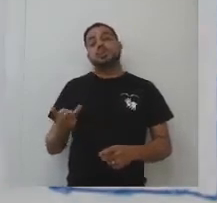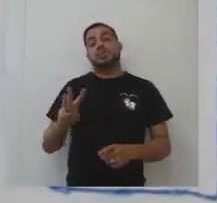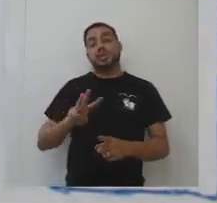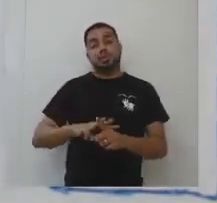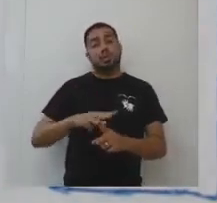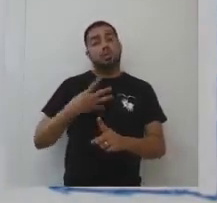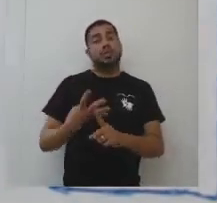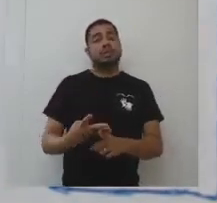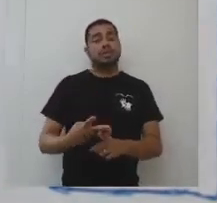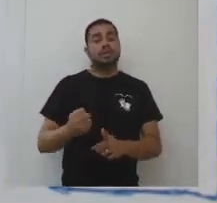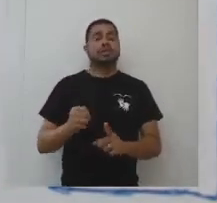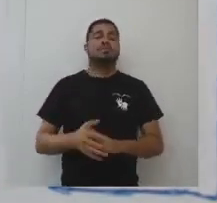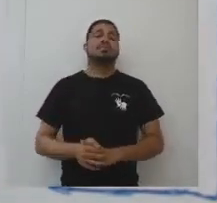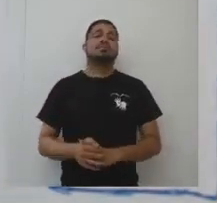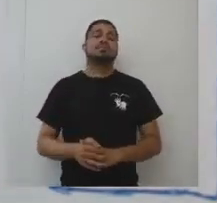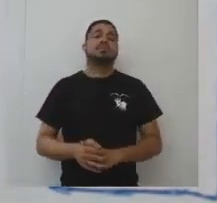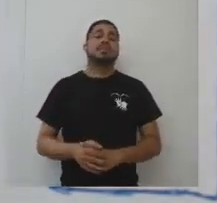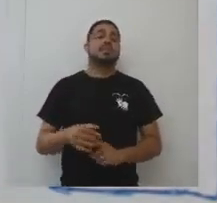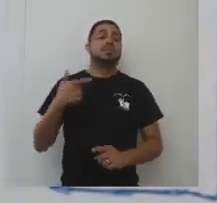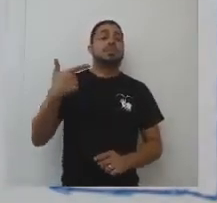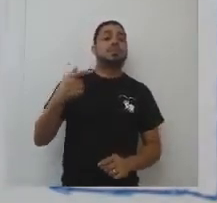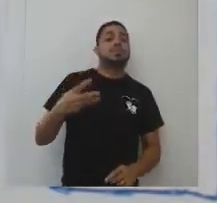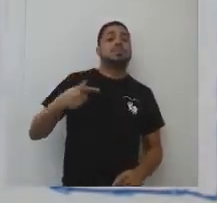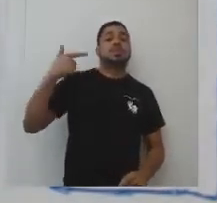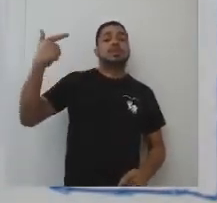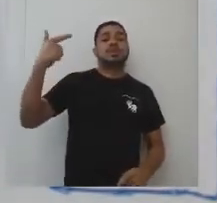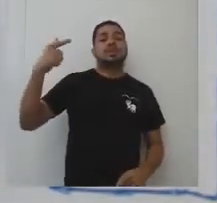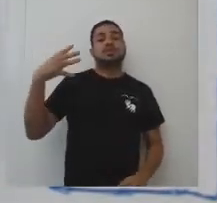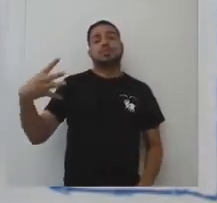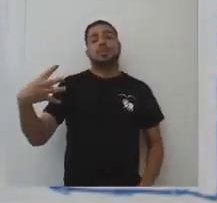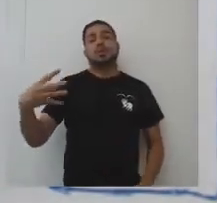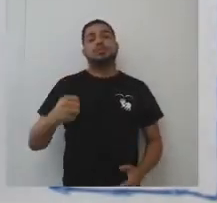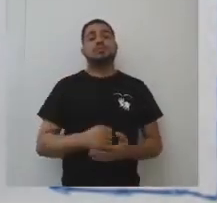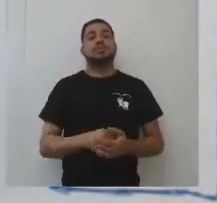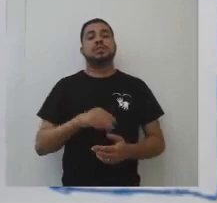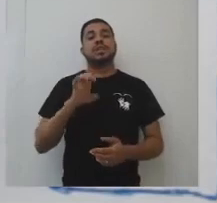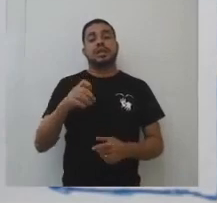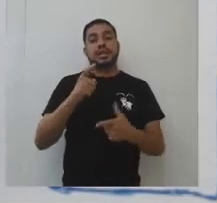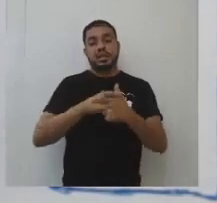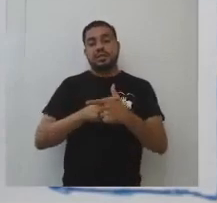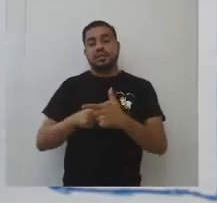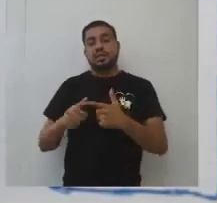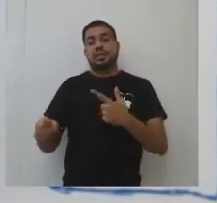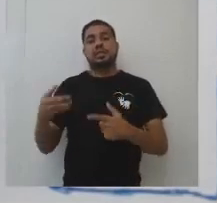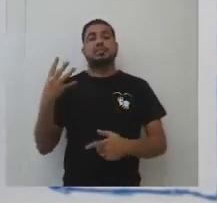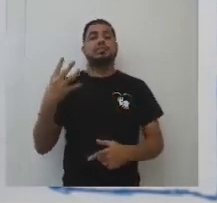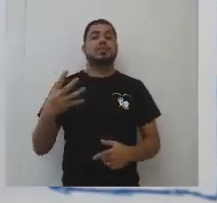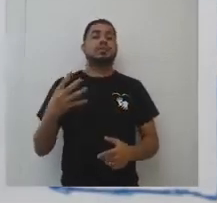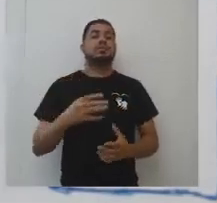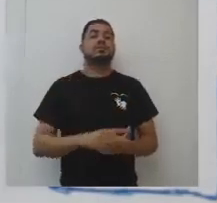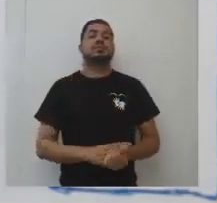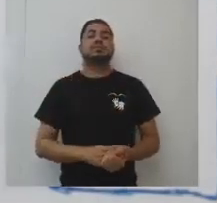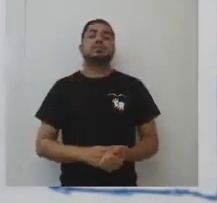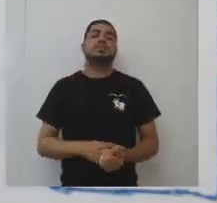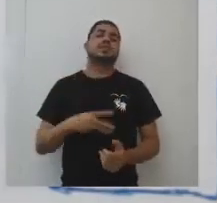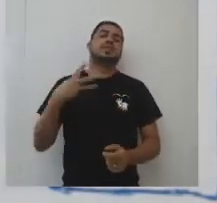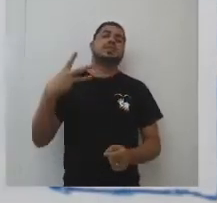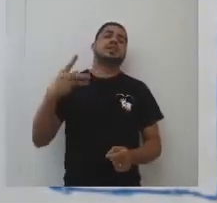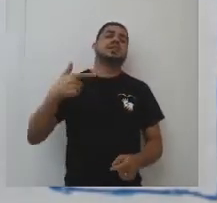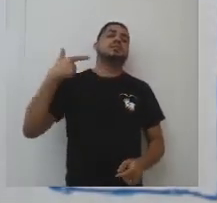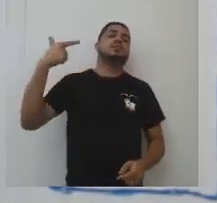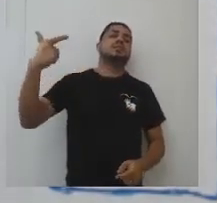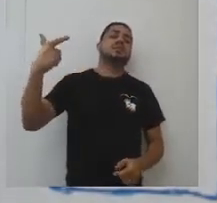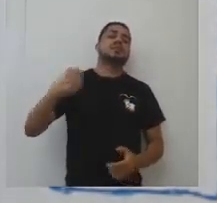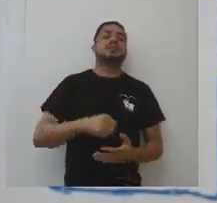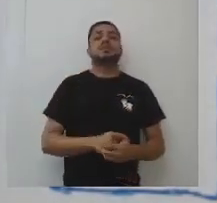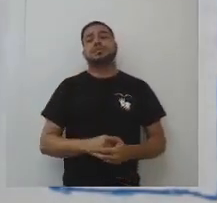quadruplica. Vamos lá. 2 ao quadrado, 4. Então aqui é dividido por 4. 3 ao quadrado,